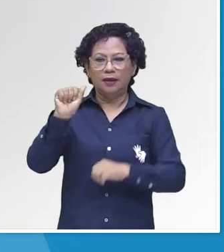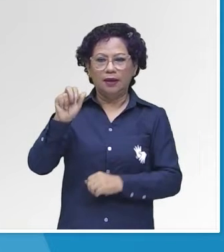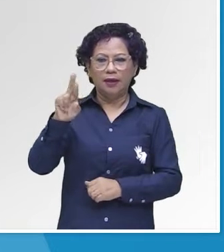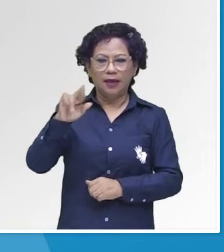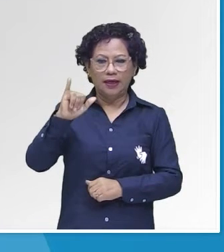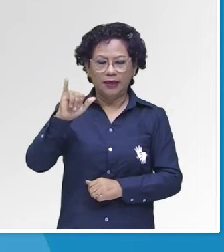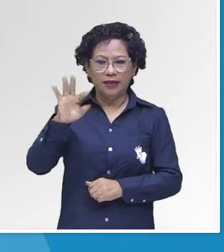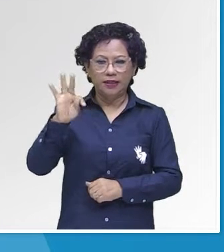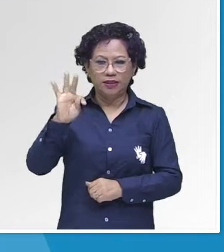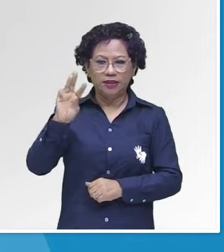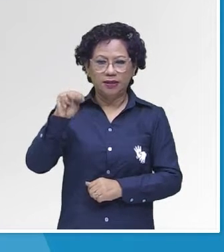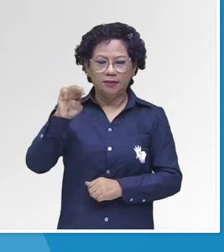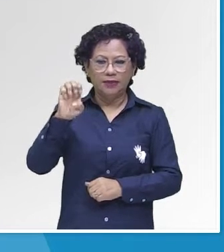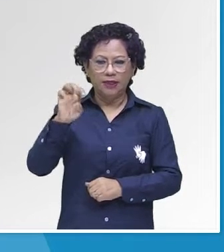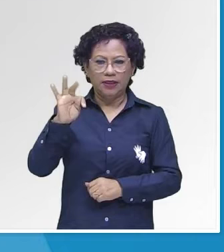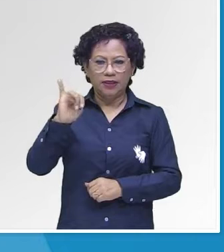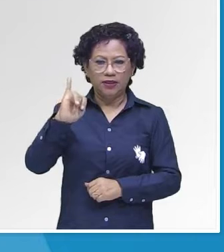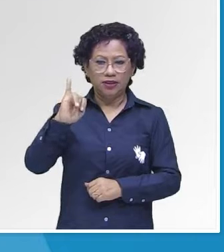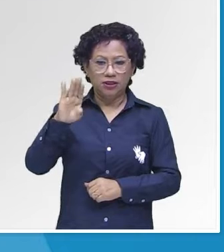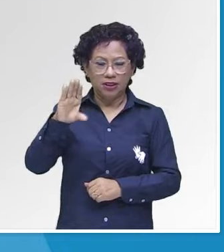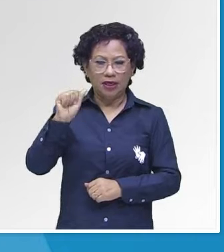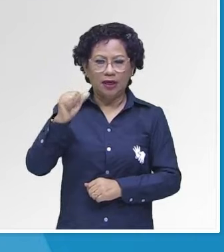ela vai ser o resultado